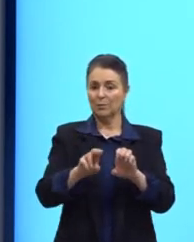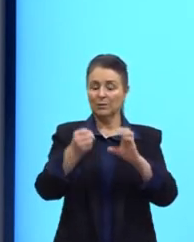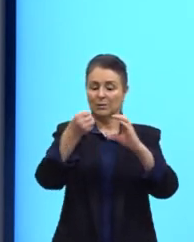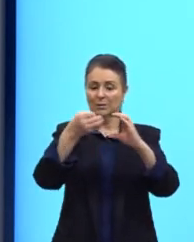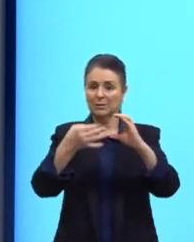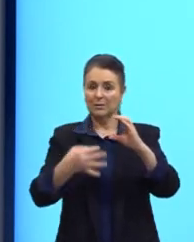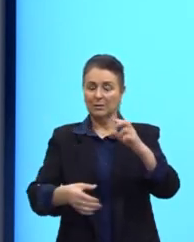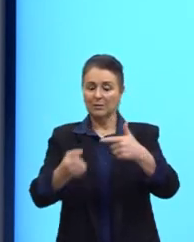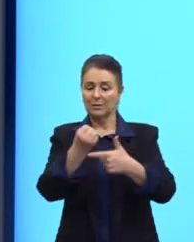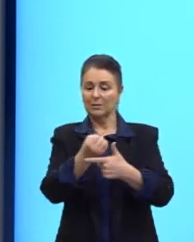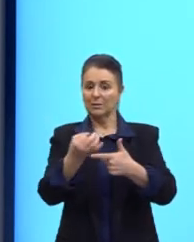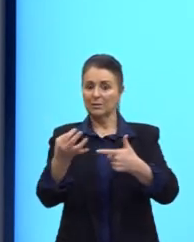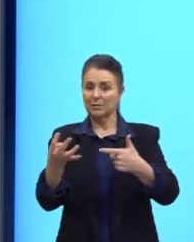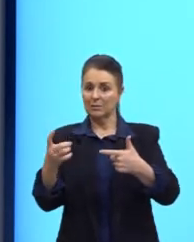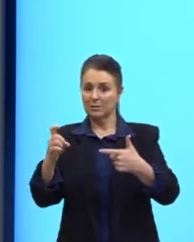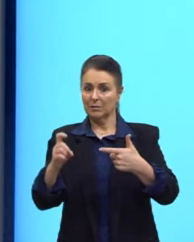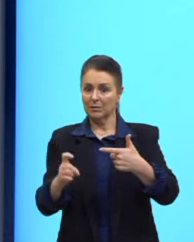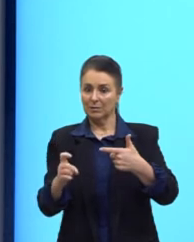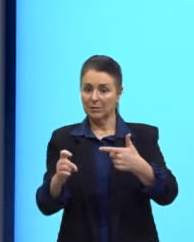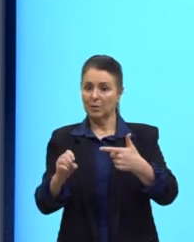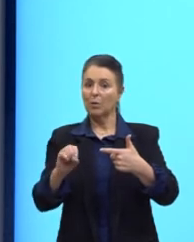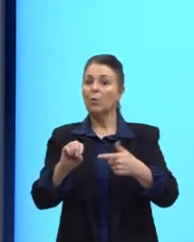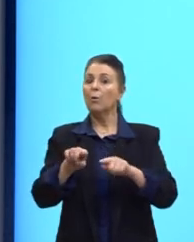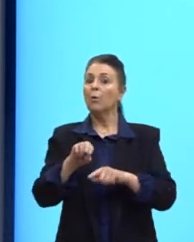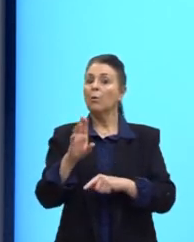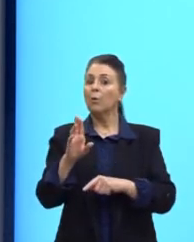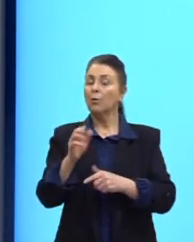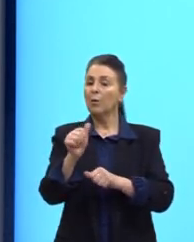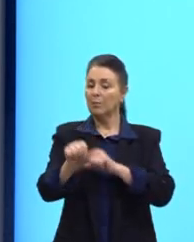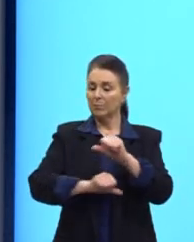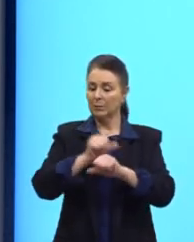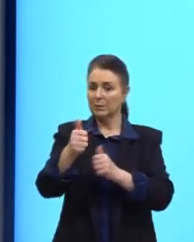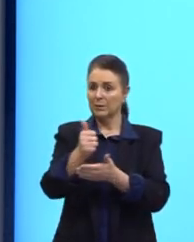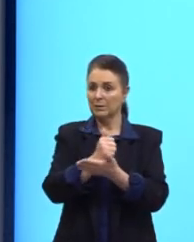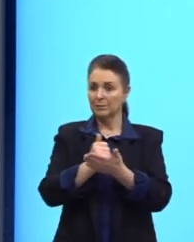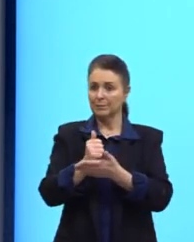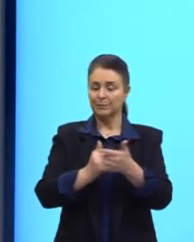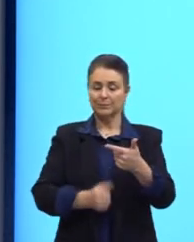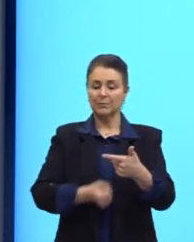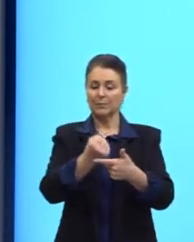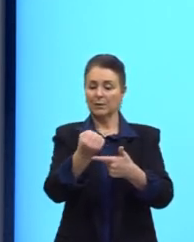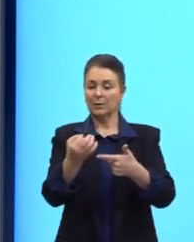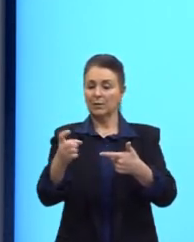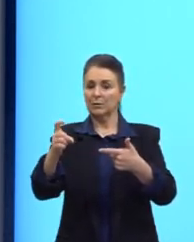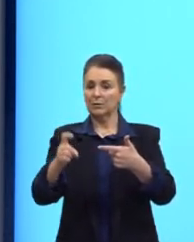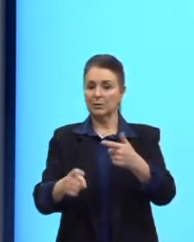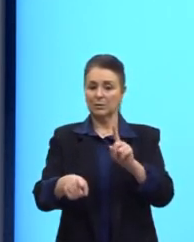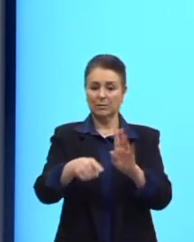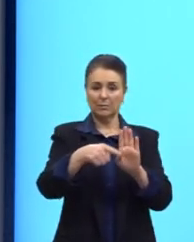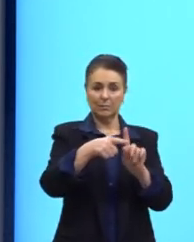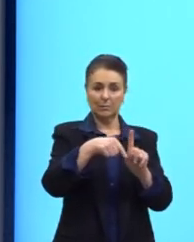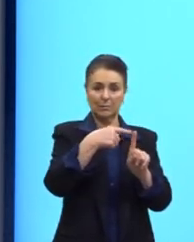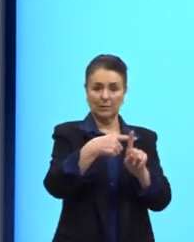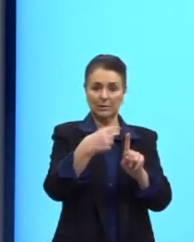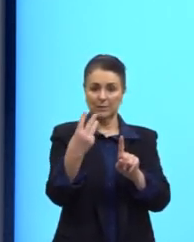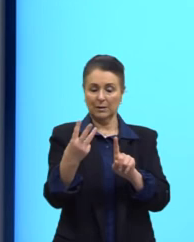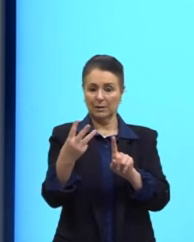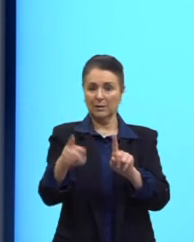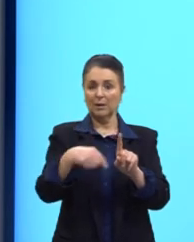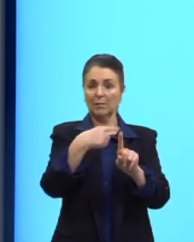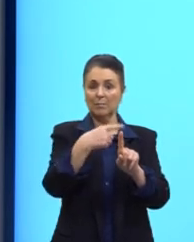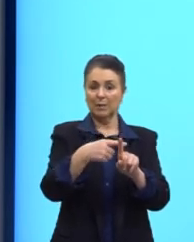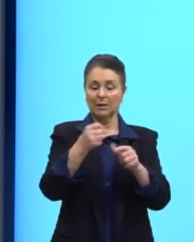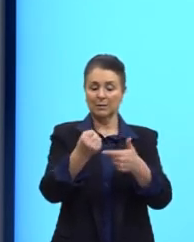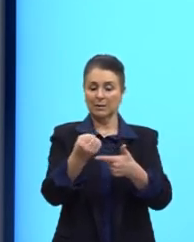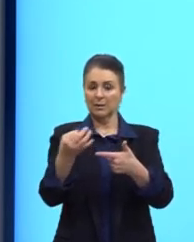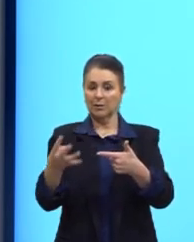do logaritmo ou a mudança de base então nós teríamos o log de x + 3 + log de